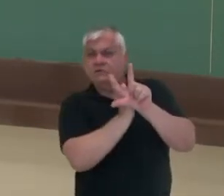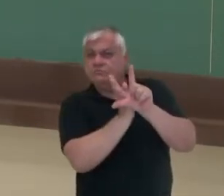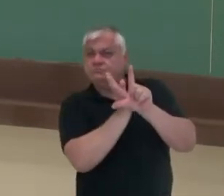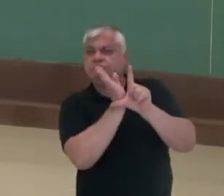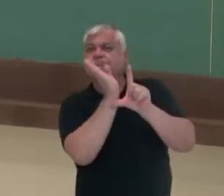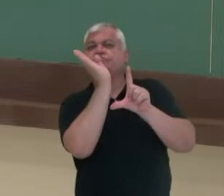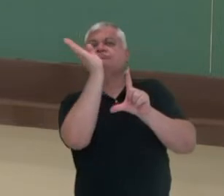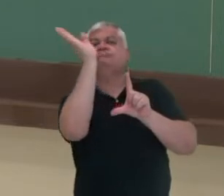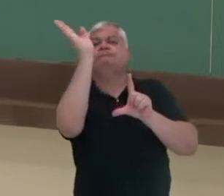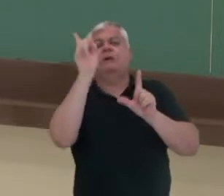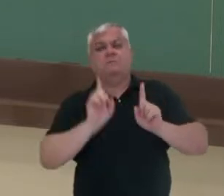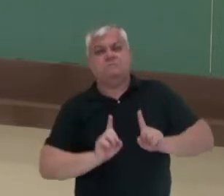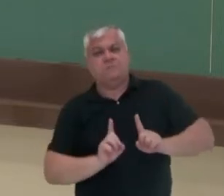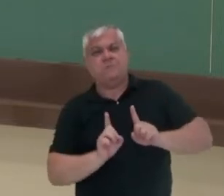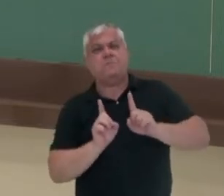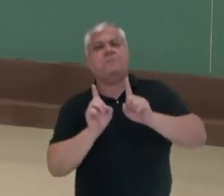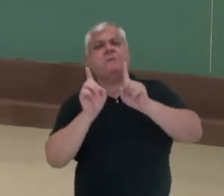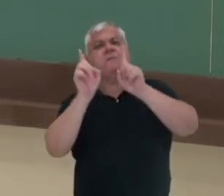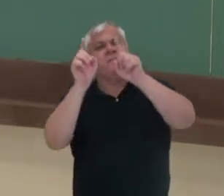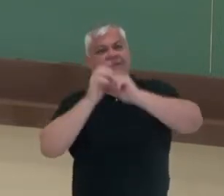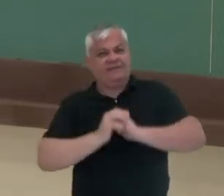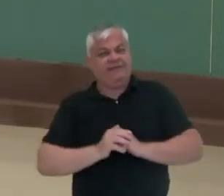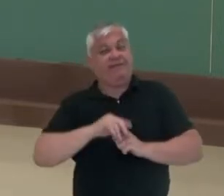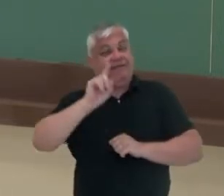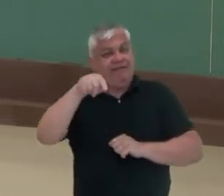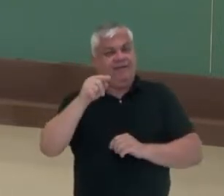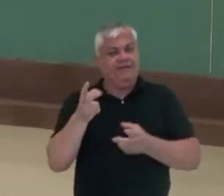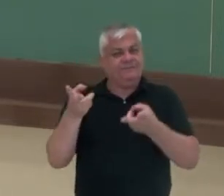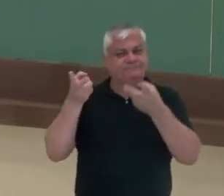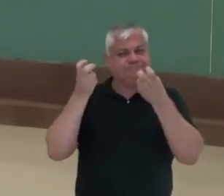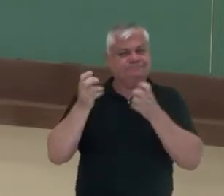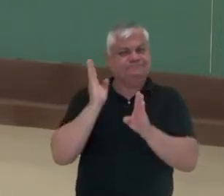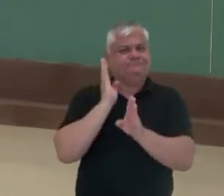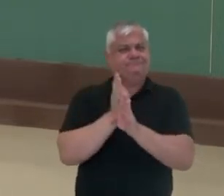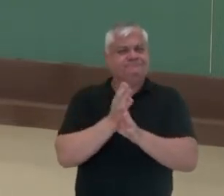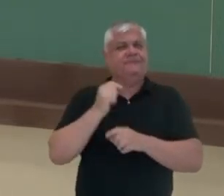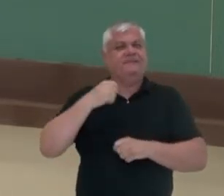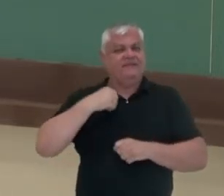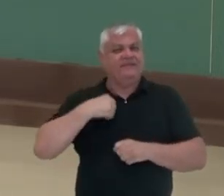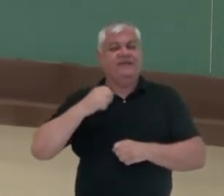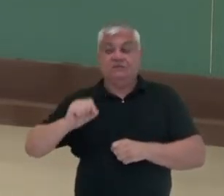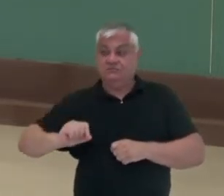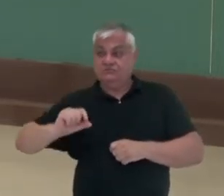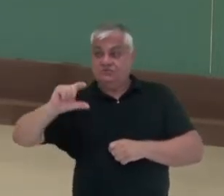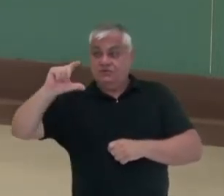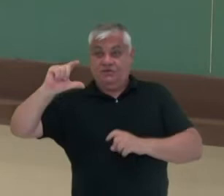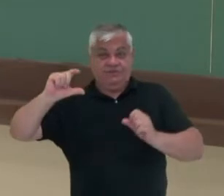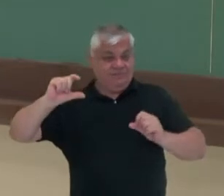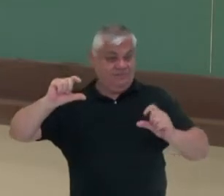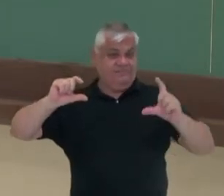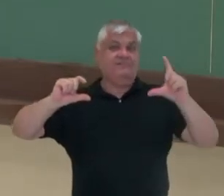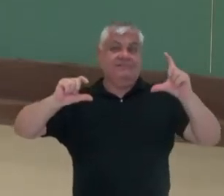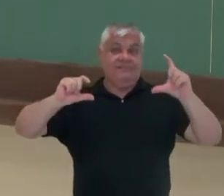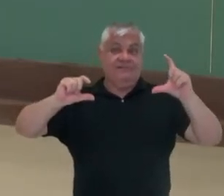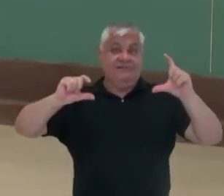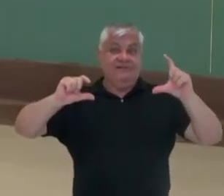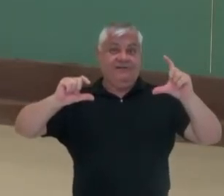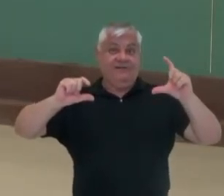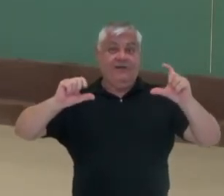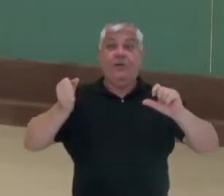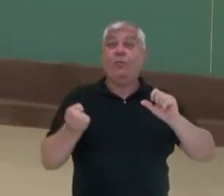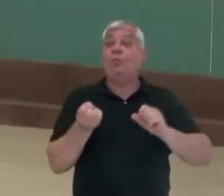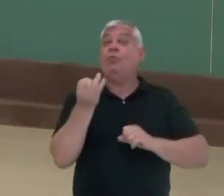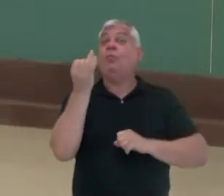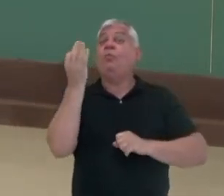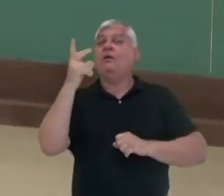semi-reta crescente. Então, nisso eu já consigo perceber que existe uma proporcionalidade. Quanto maior a quantidade de café